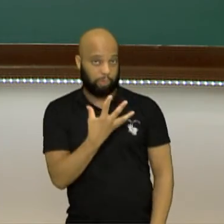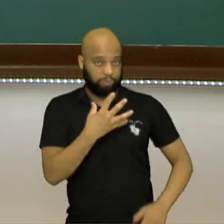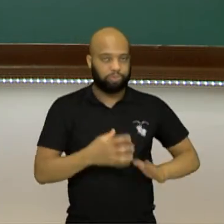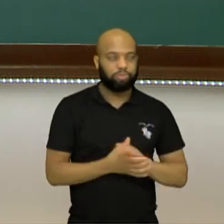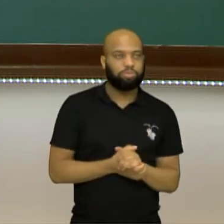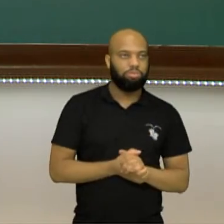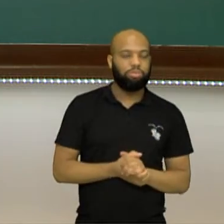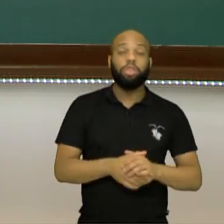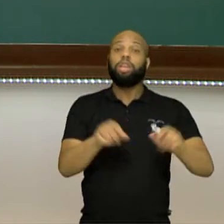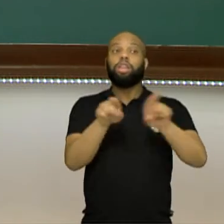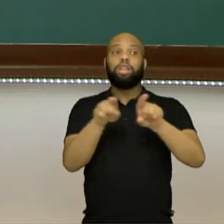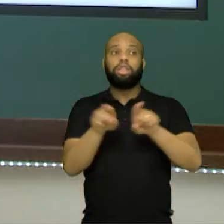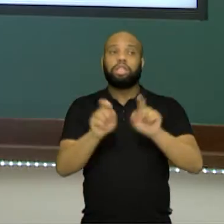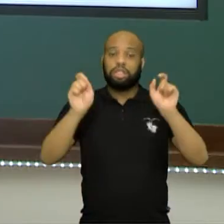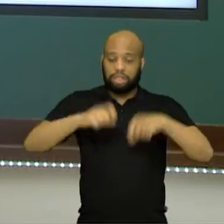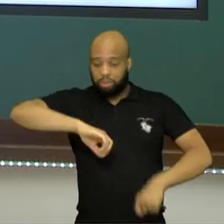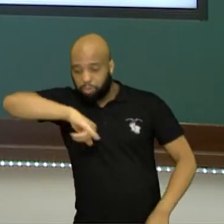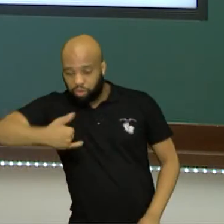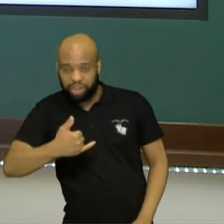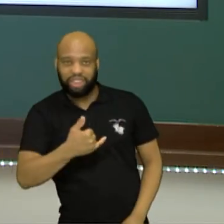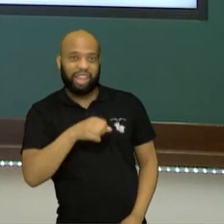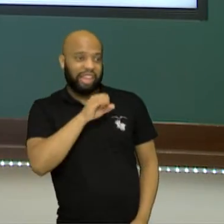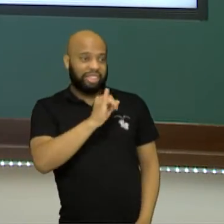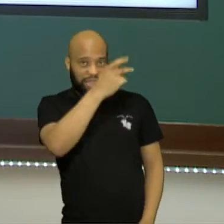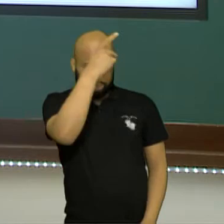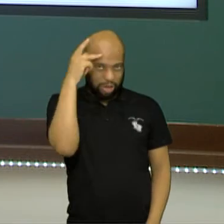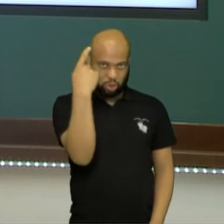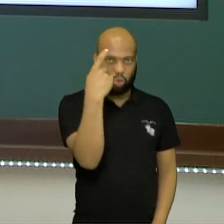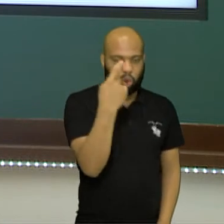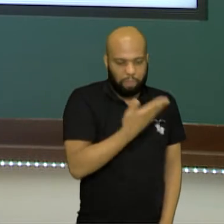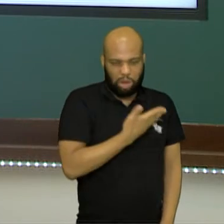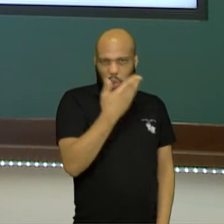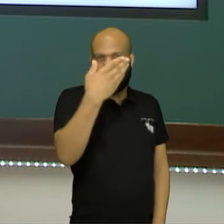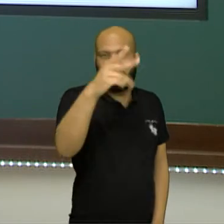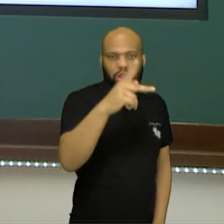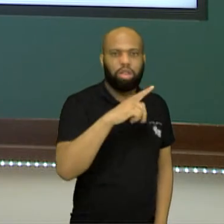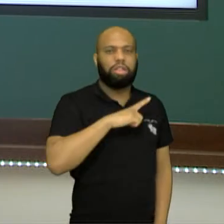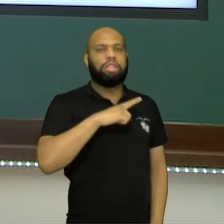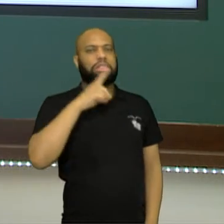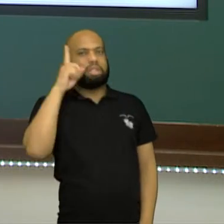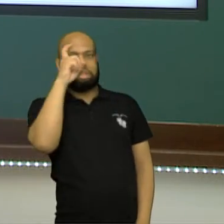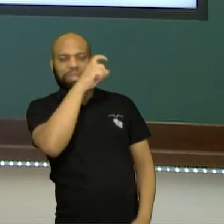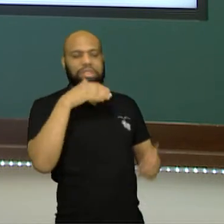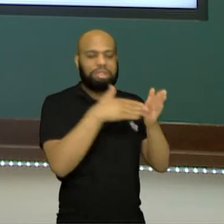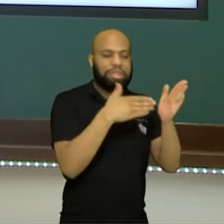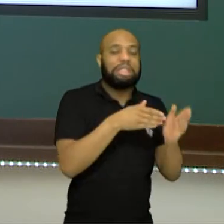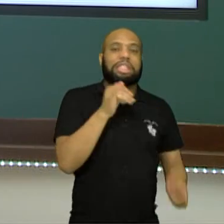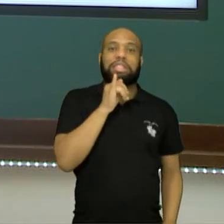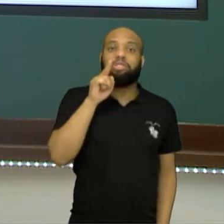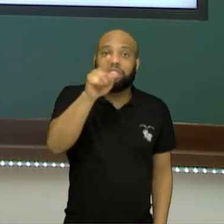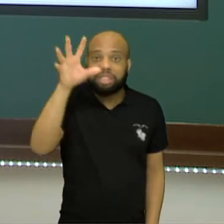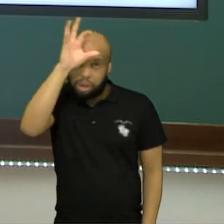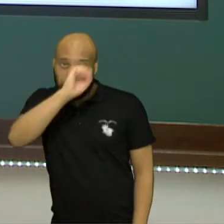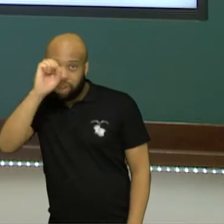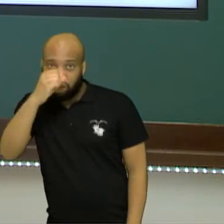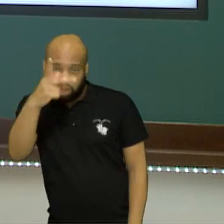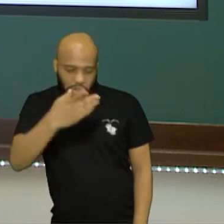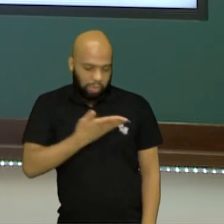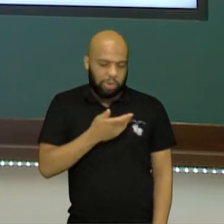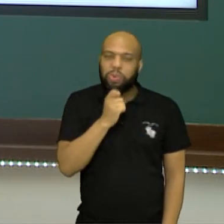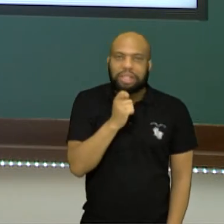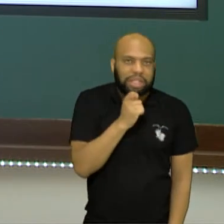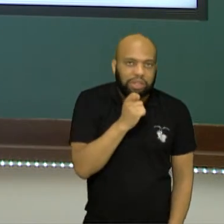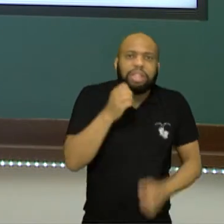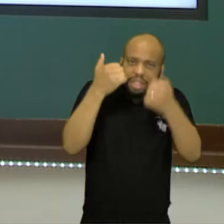pode aproveitar para ajudar alguém com dificuldades em alguma matéria. Um colega seu, você aprendeu e o seu colega não, explique